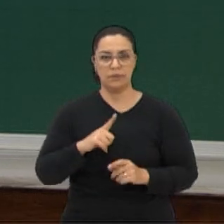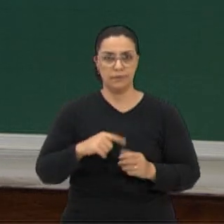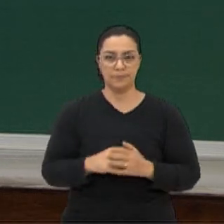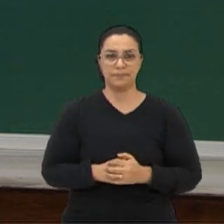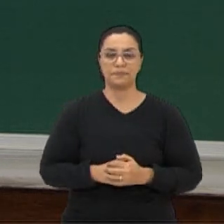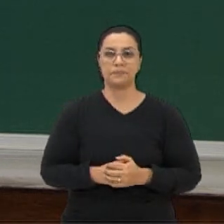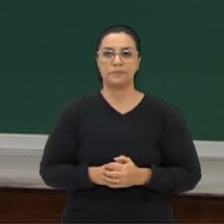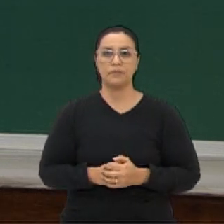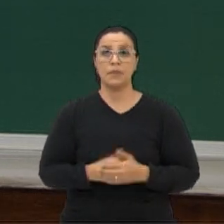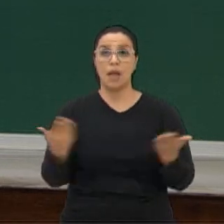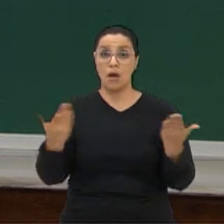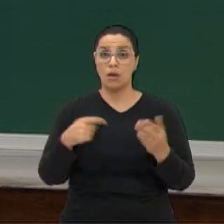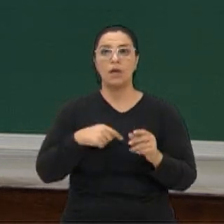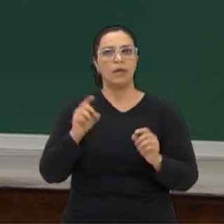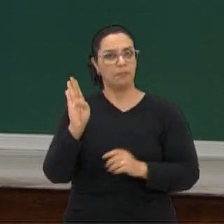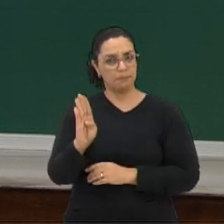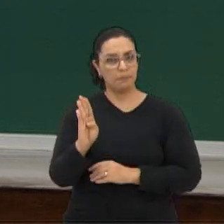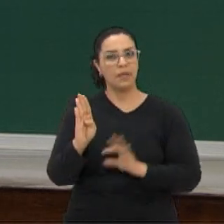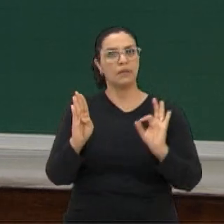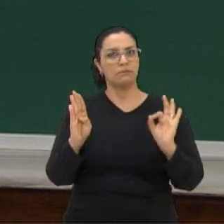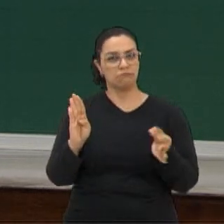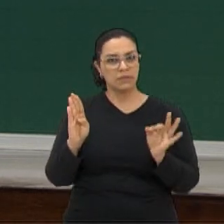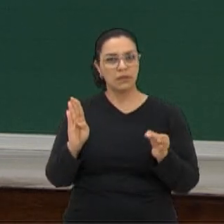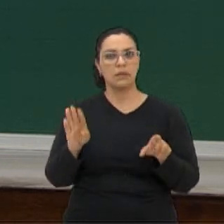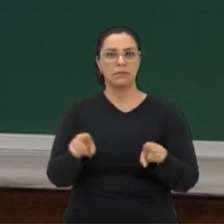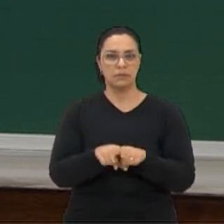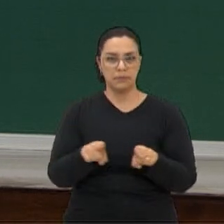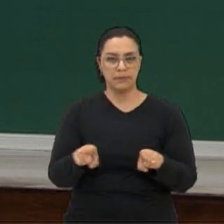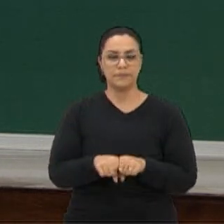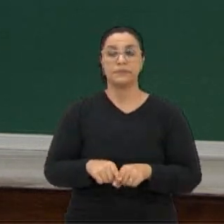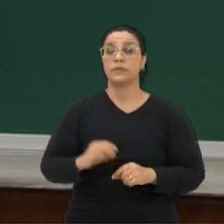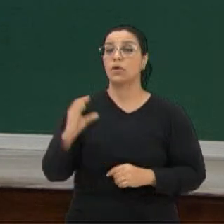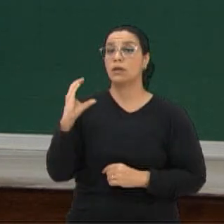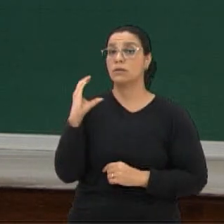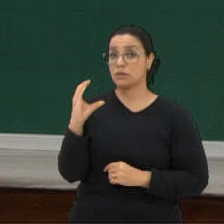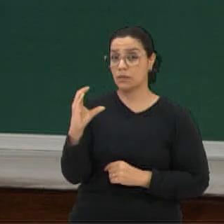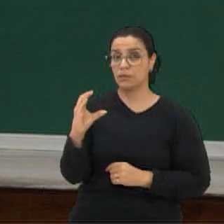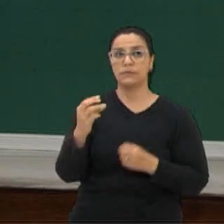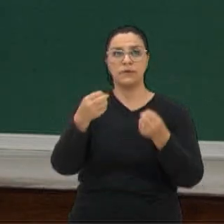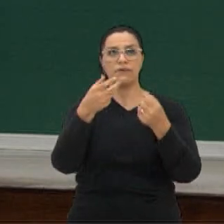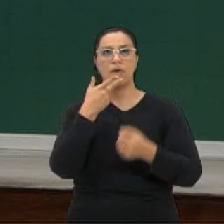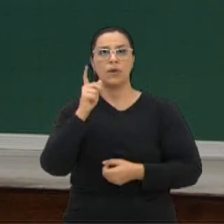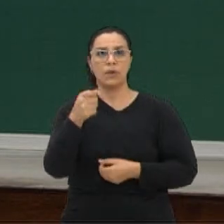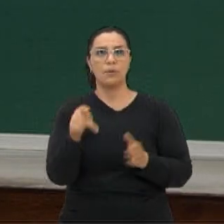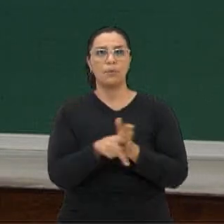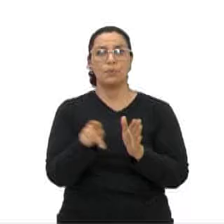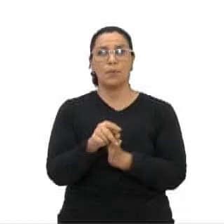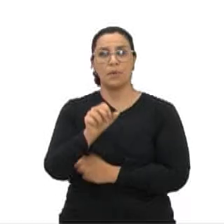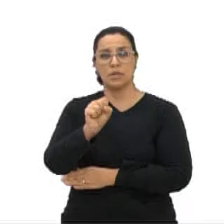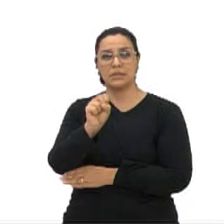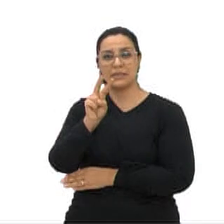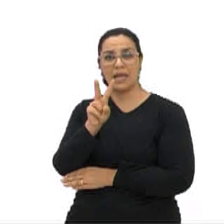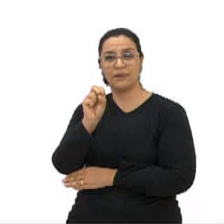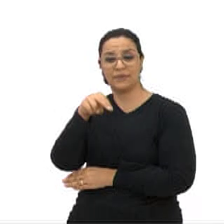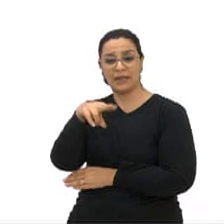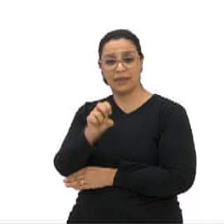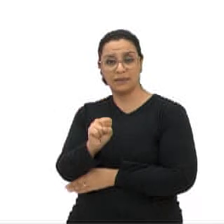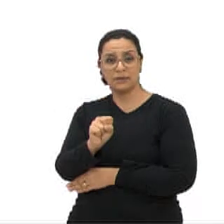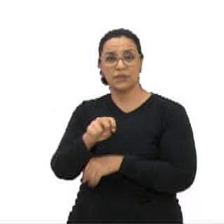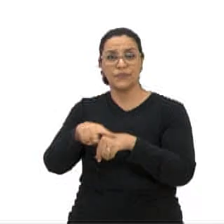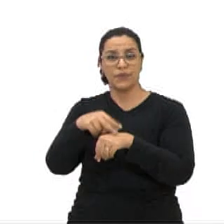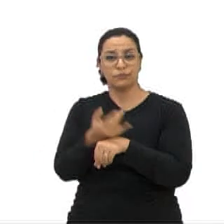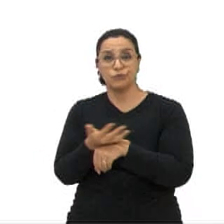conforme está ali, ó. Então essa questão aí, ela está correta. Aí a letra C, as savanas possuem uma